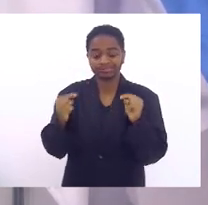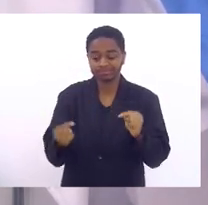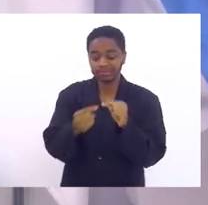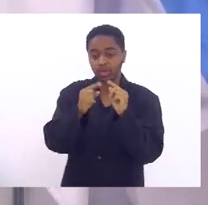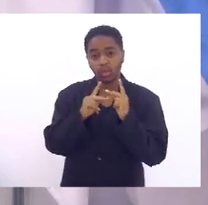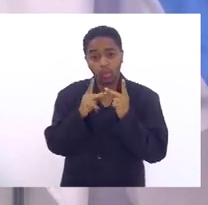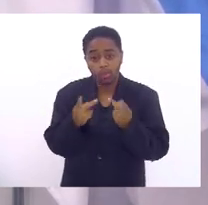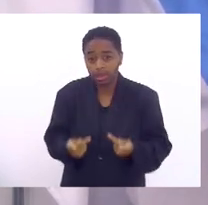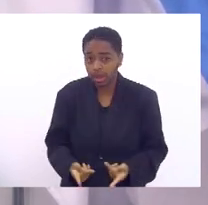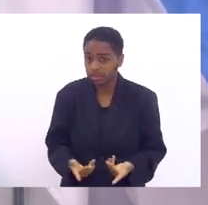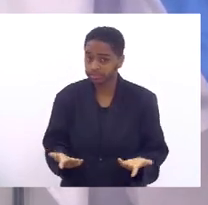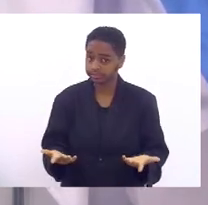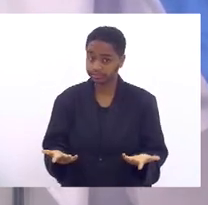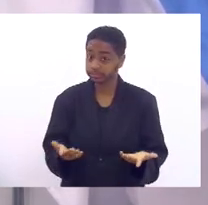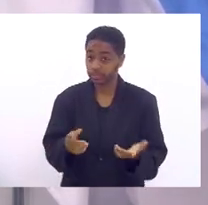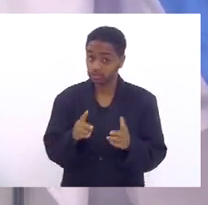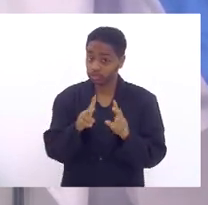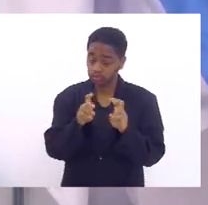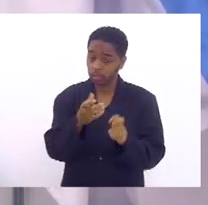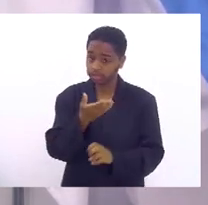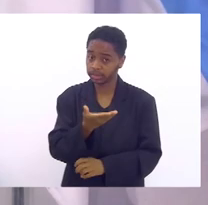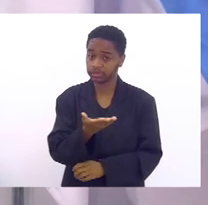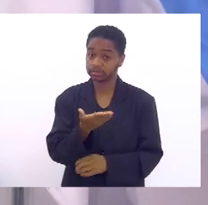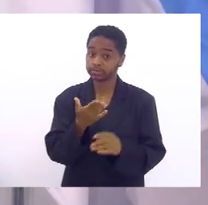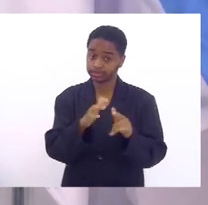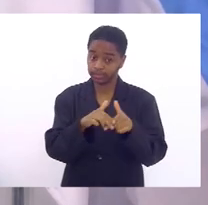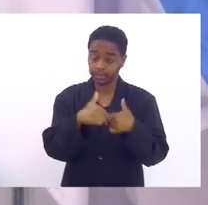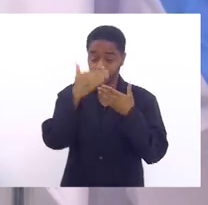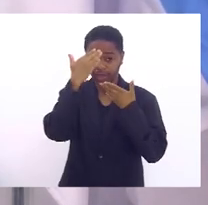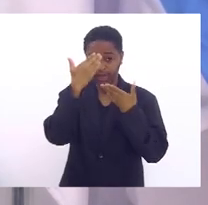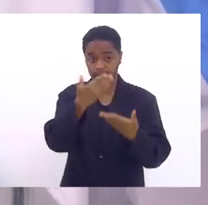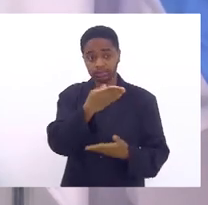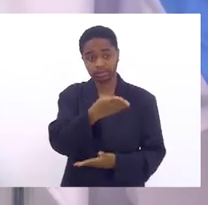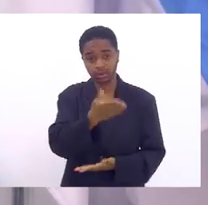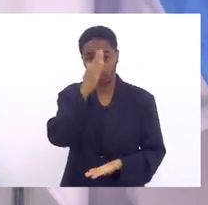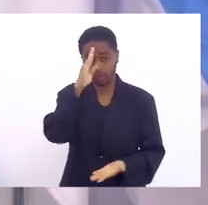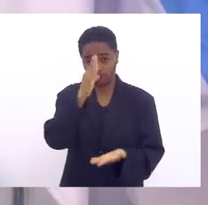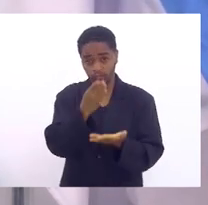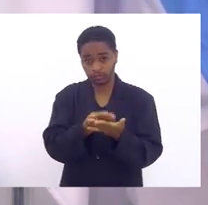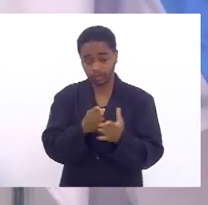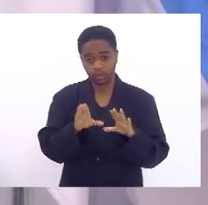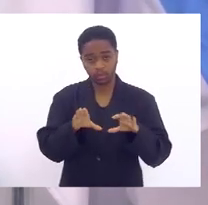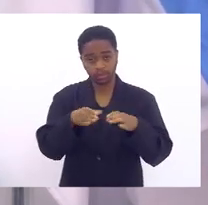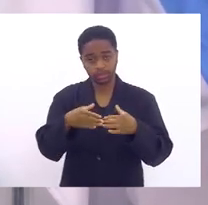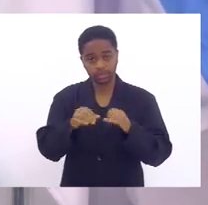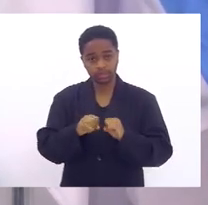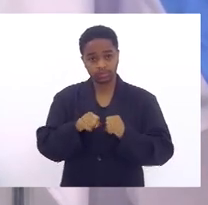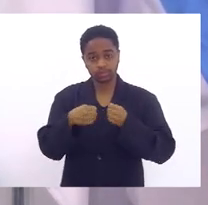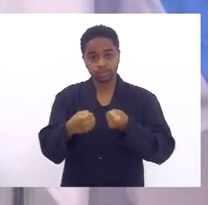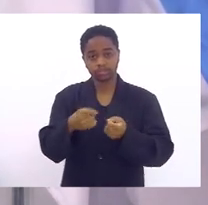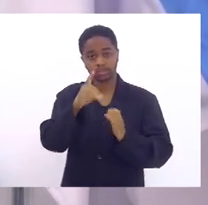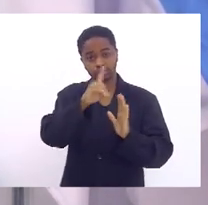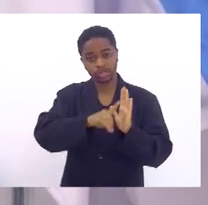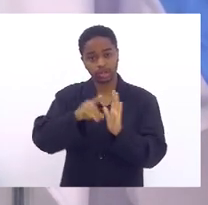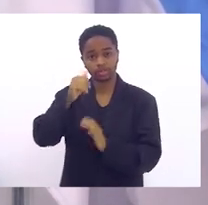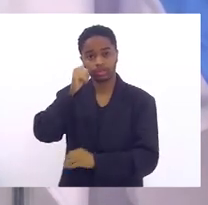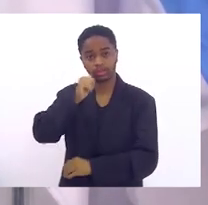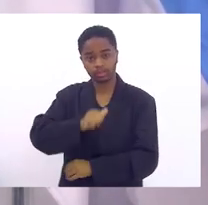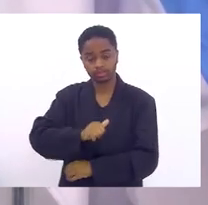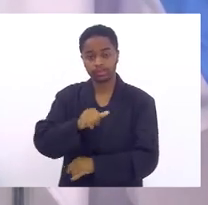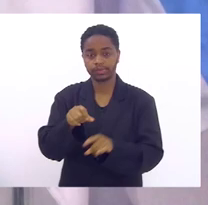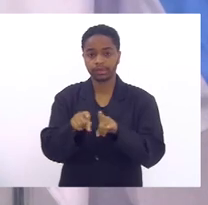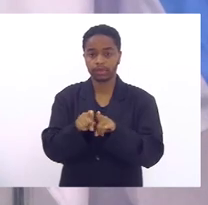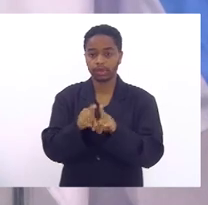né senhora Marlene por isso agradeço a confiança na comissão de defesa dos direitos da mulher na sala